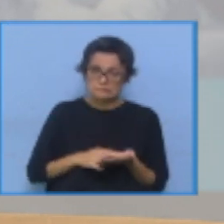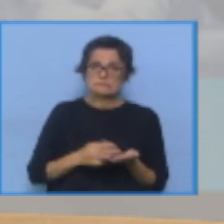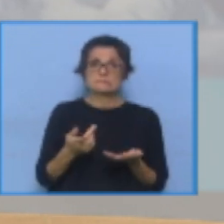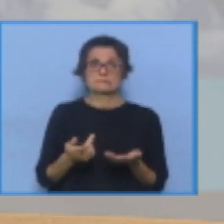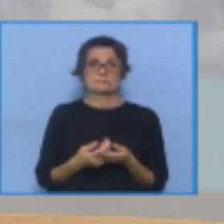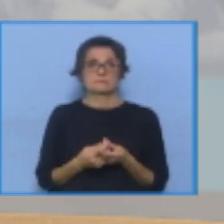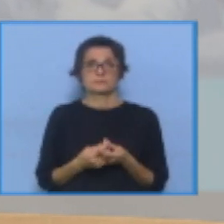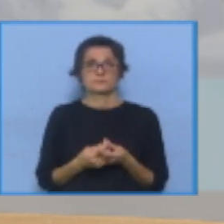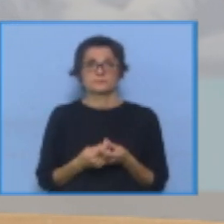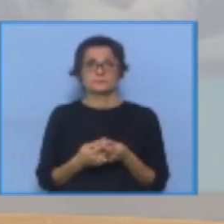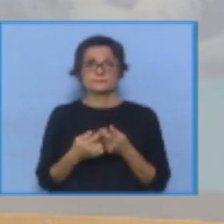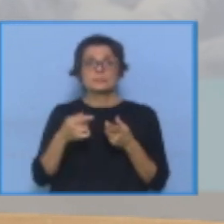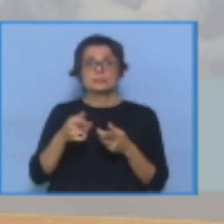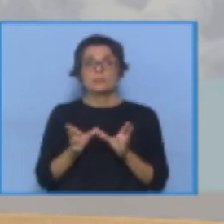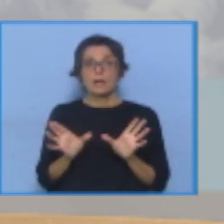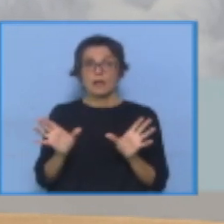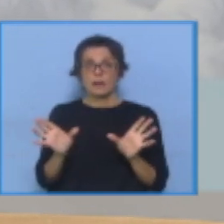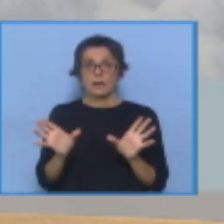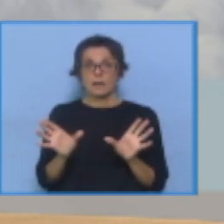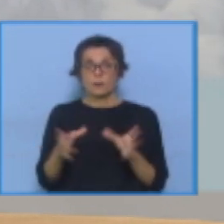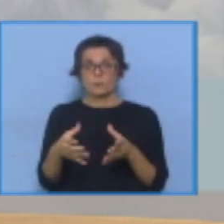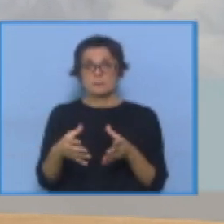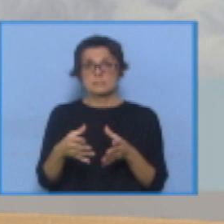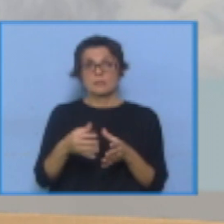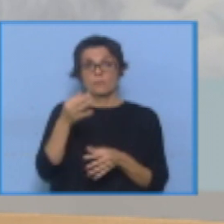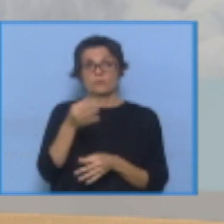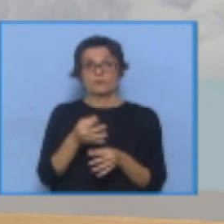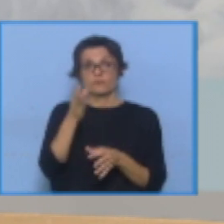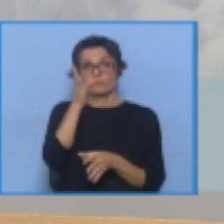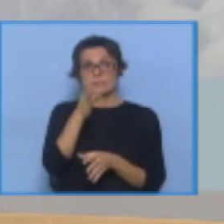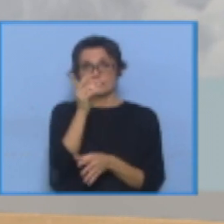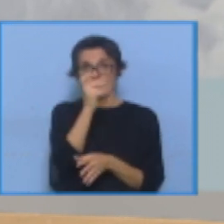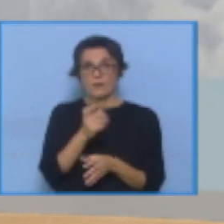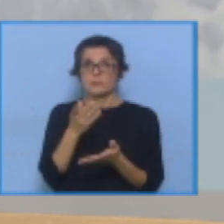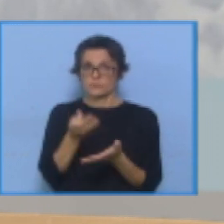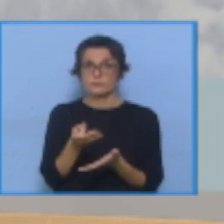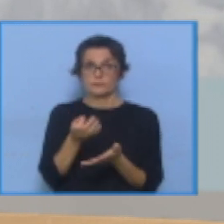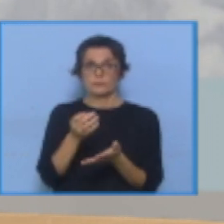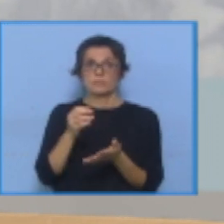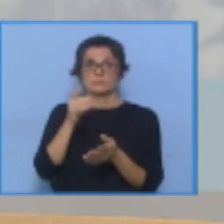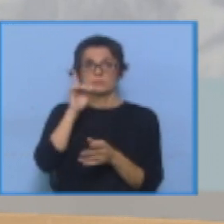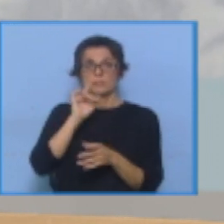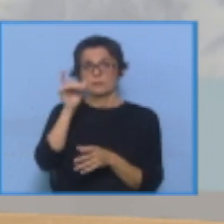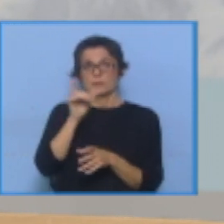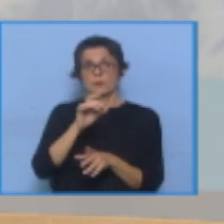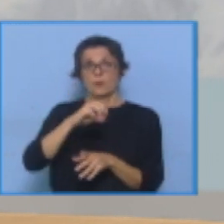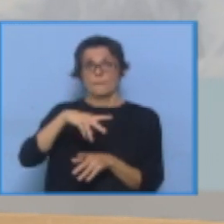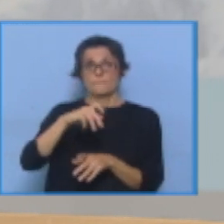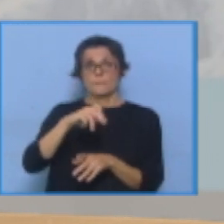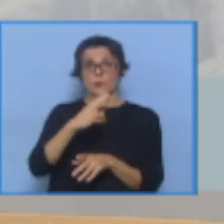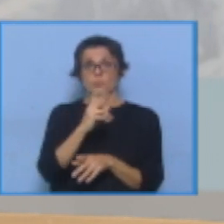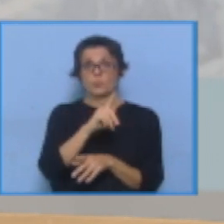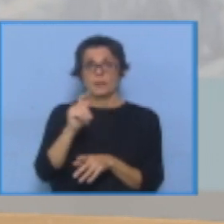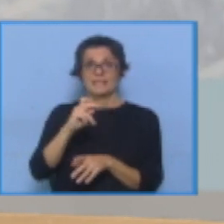uma iniciativa da Comissão Justiça e Paz, onde teve intervenção a professora Manuela Silva, que também gostaríamos de recordar na nossa